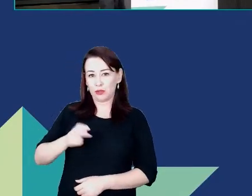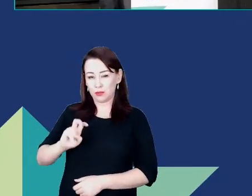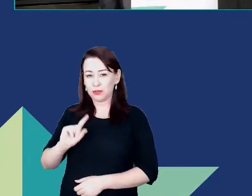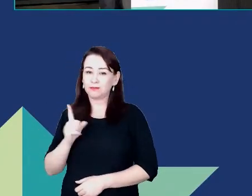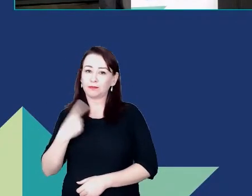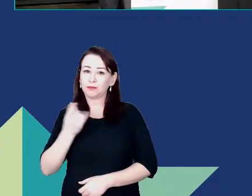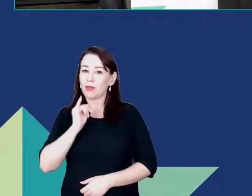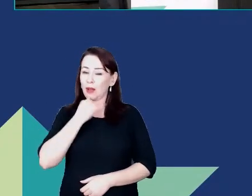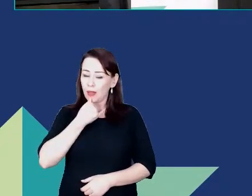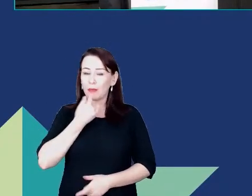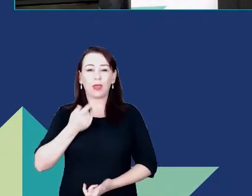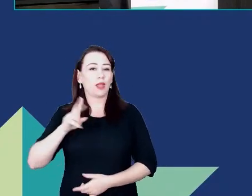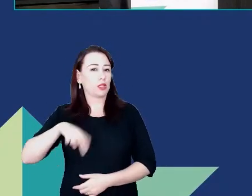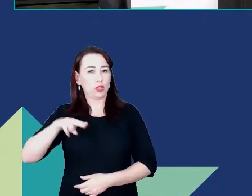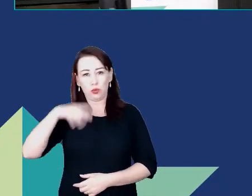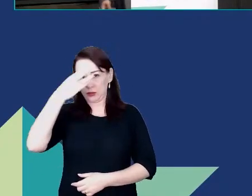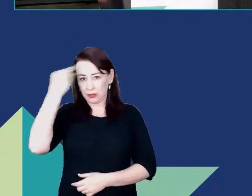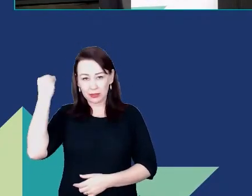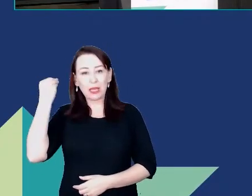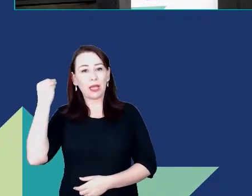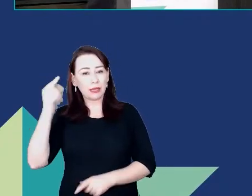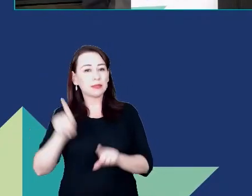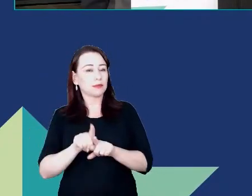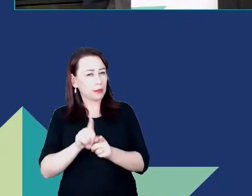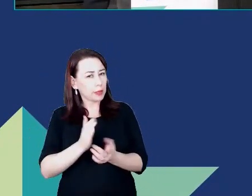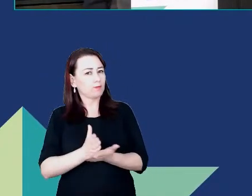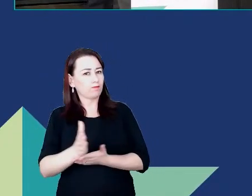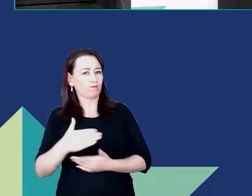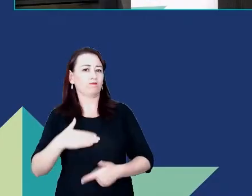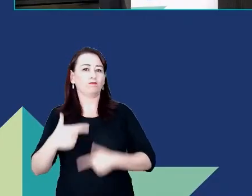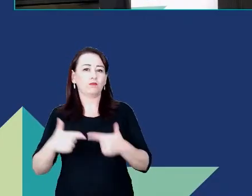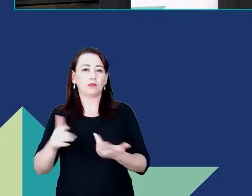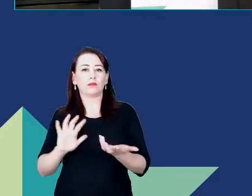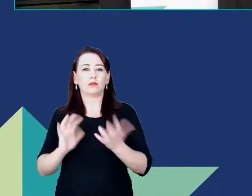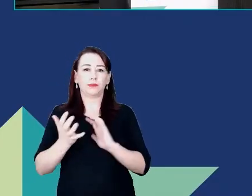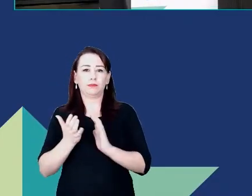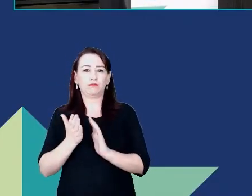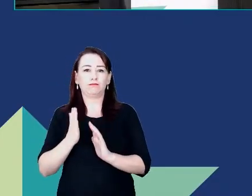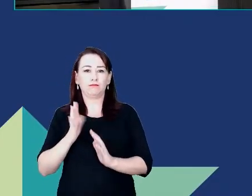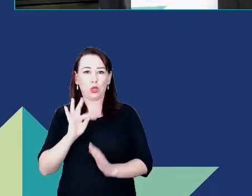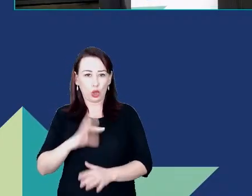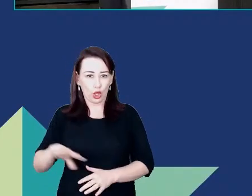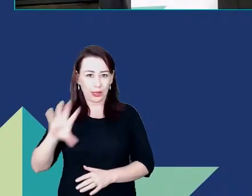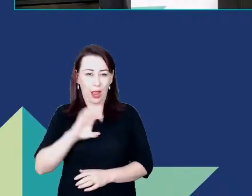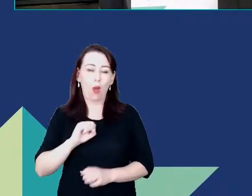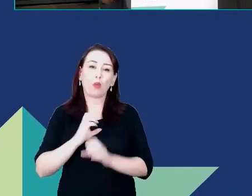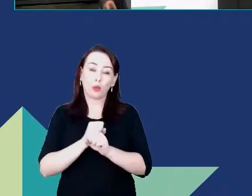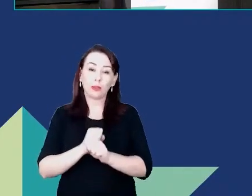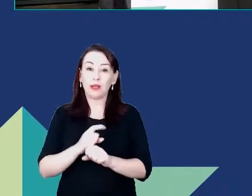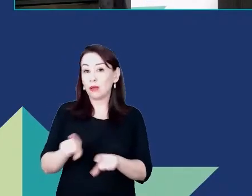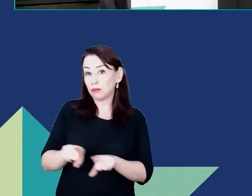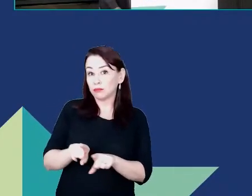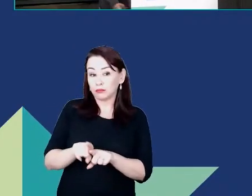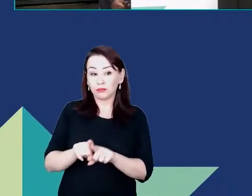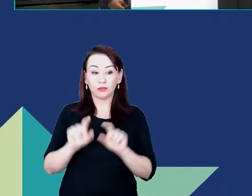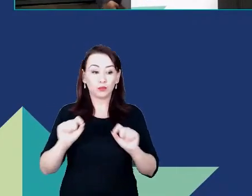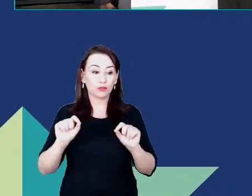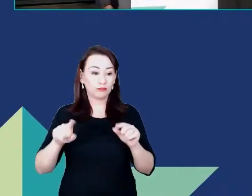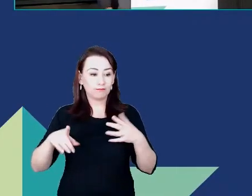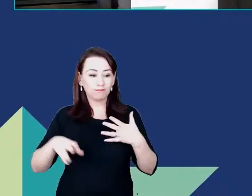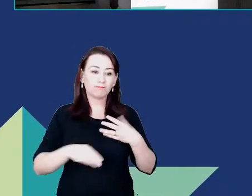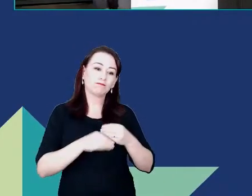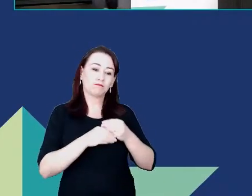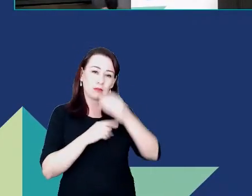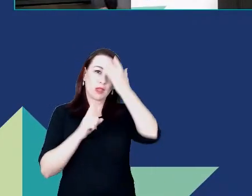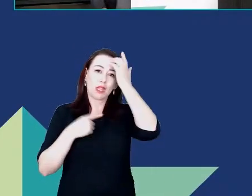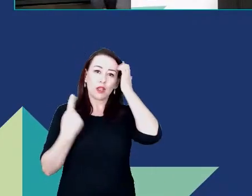esquece, estamos aí trabalhando para reparação total, né? E que, de certa forma, né, moldou aí a forma como a gente vem